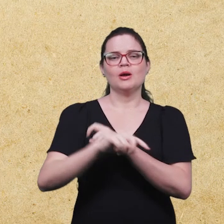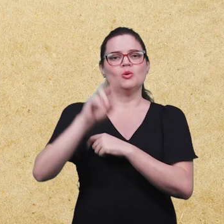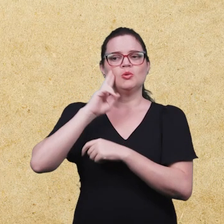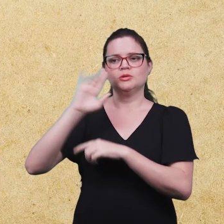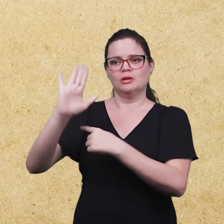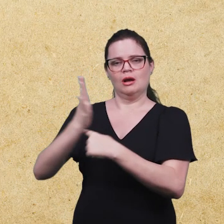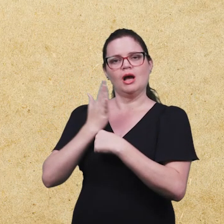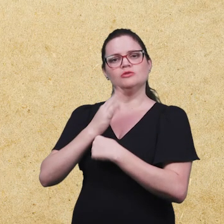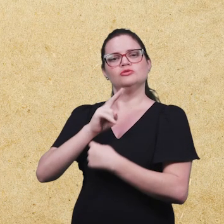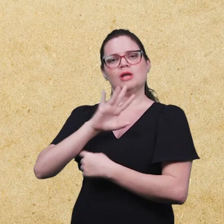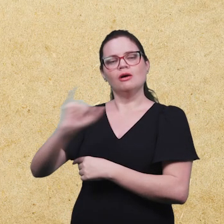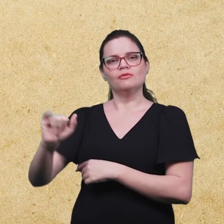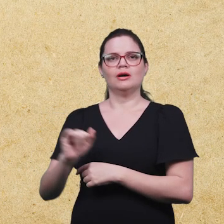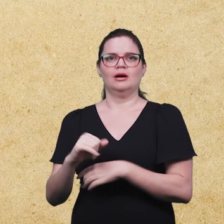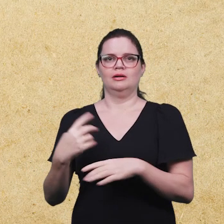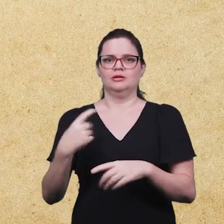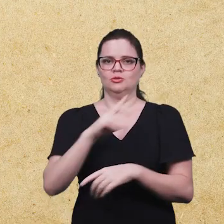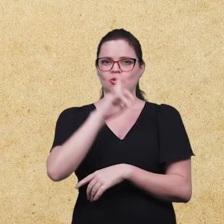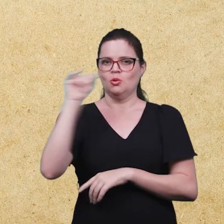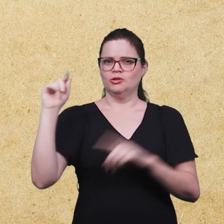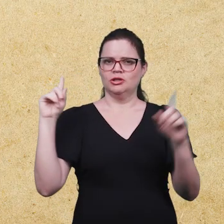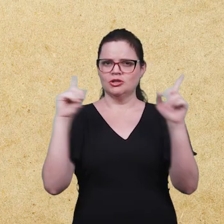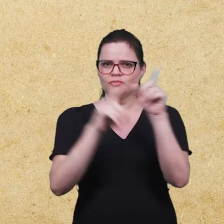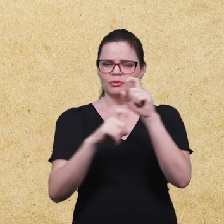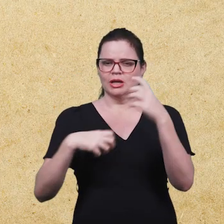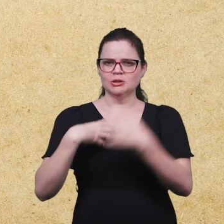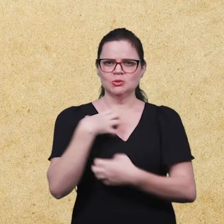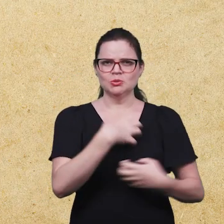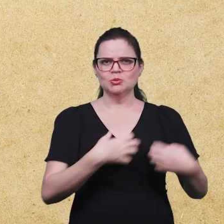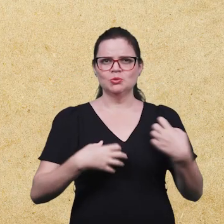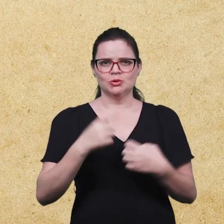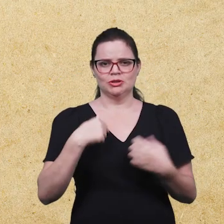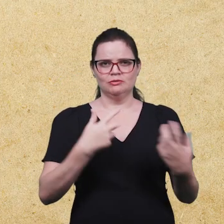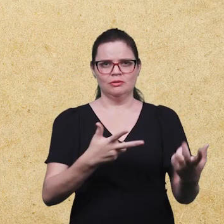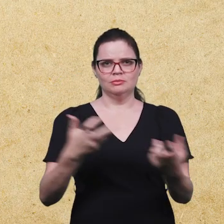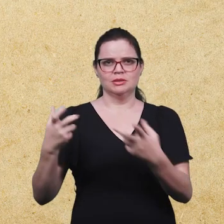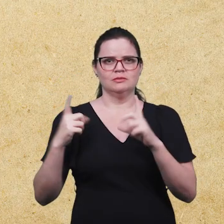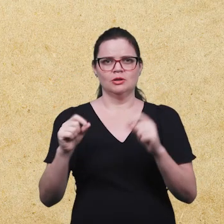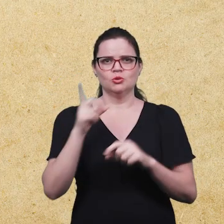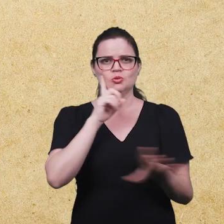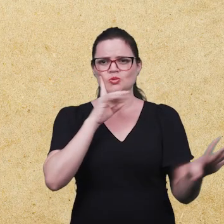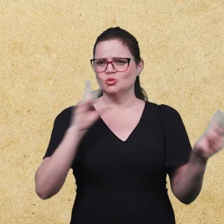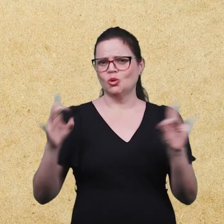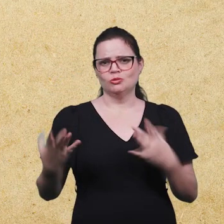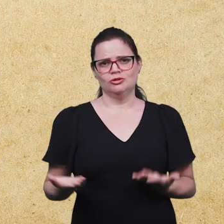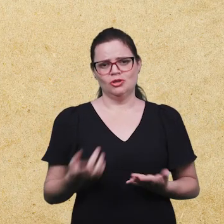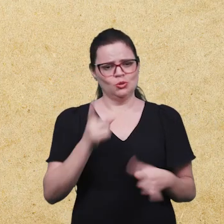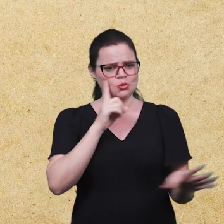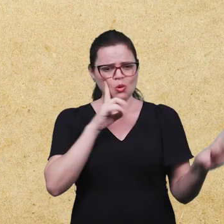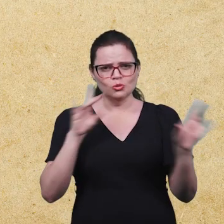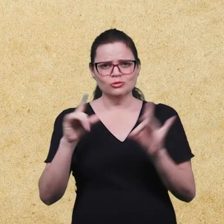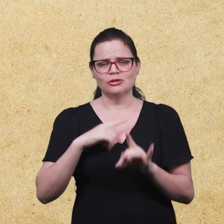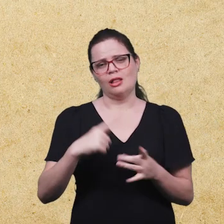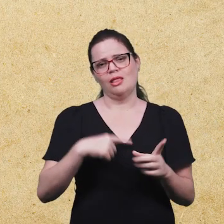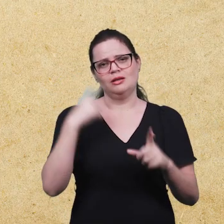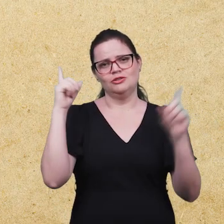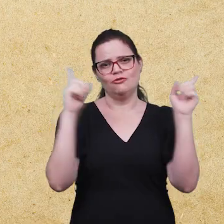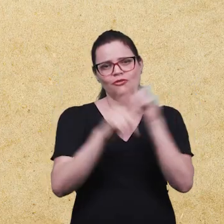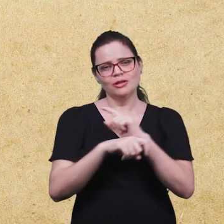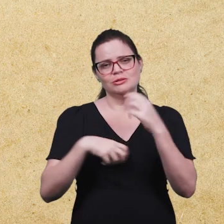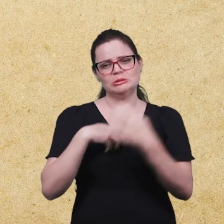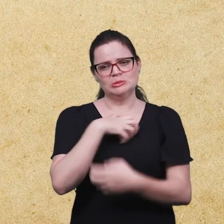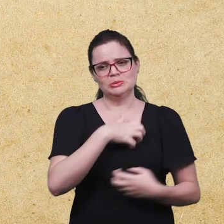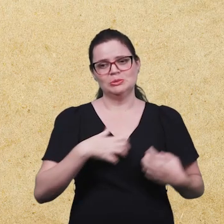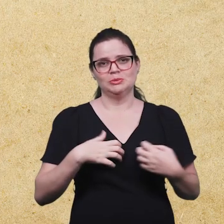seu pavilhão. O dia da adversidade para nós, meus irmãos, se formos ver direitinho, todo dia é dia de adversidade.